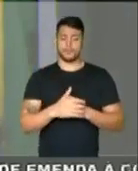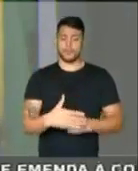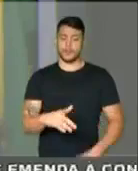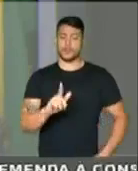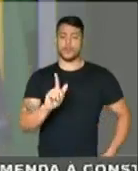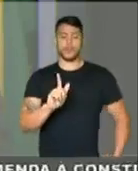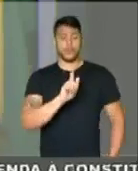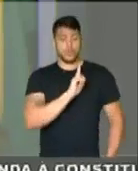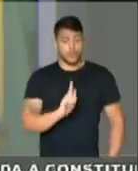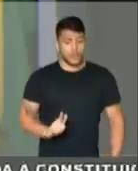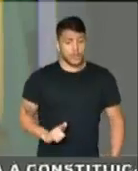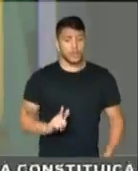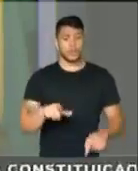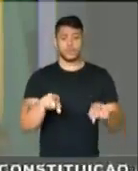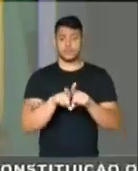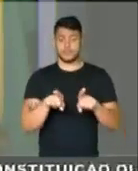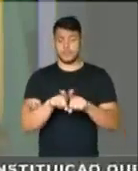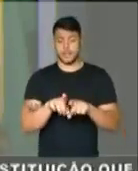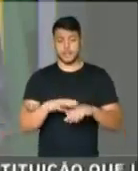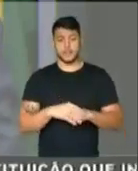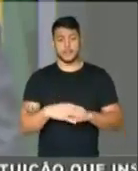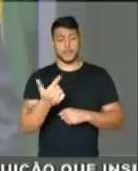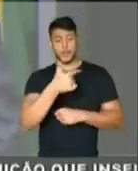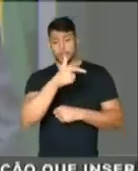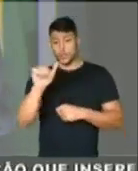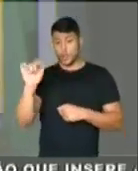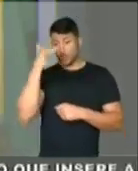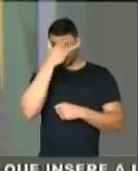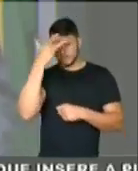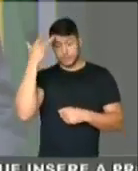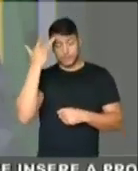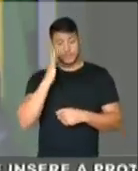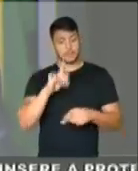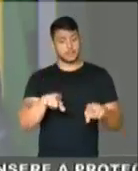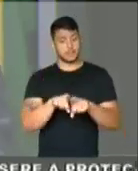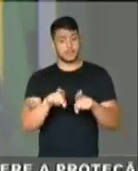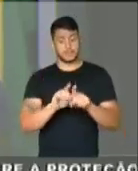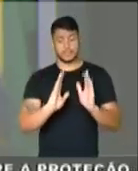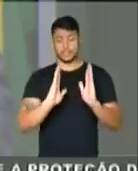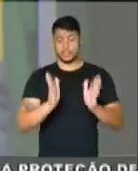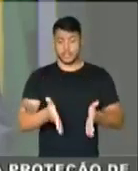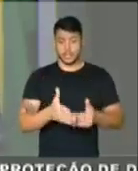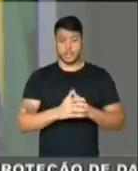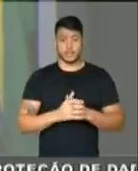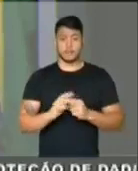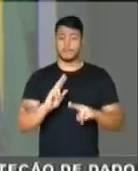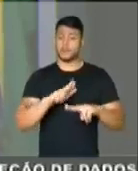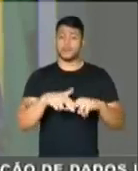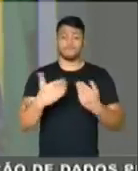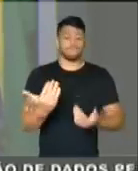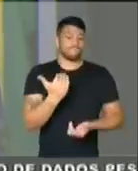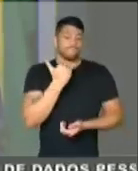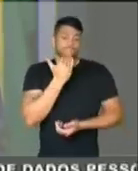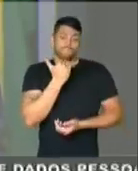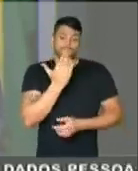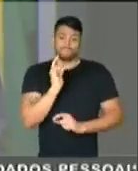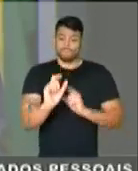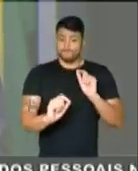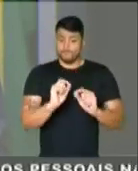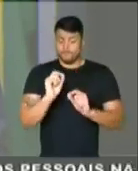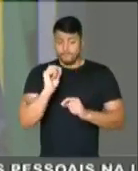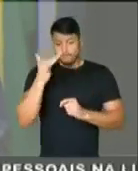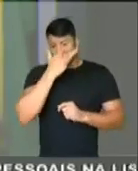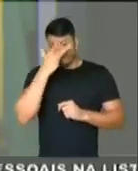também do governo federal, deste que aí está e dos que passaram, porque ninguém constrói ou desconstrói uma